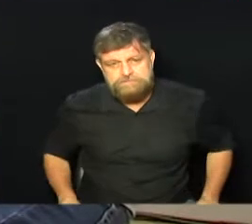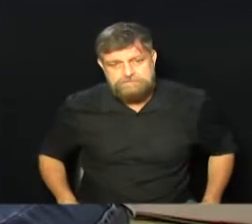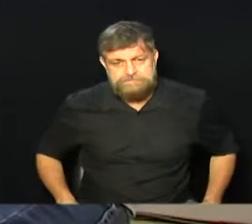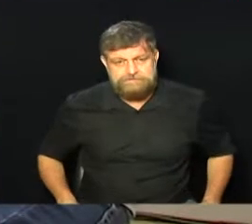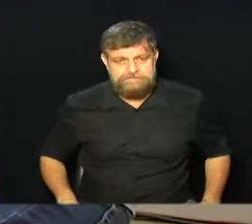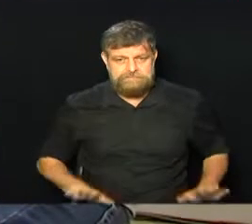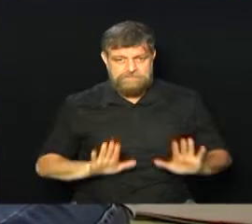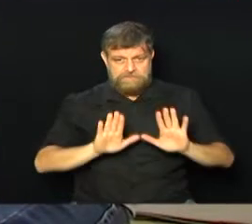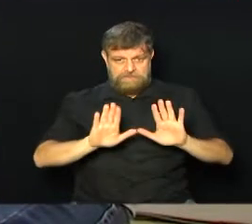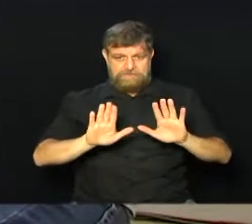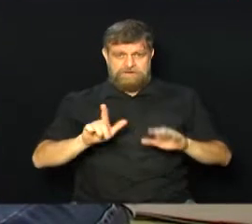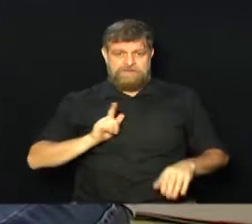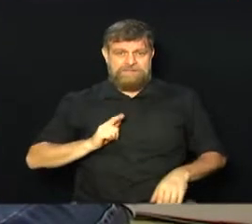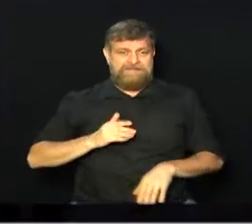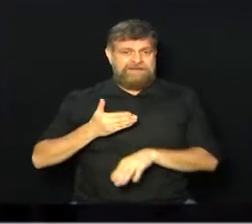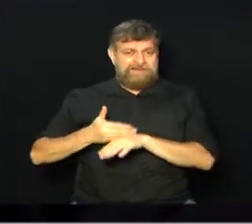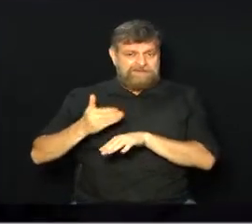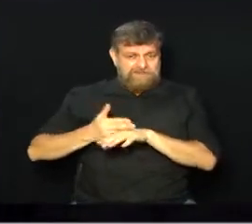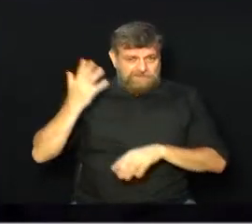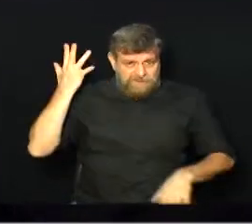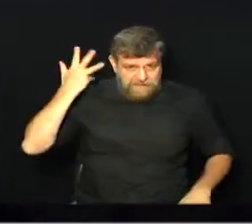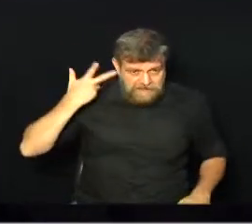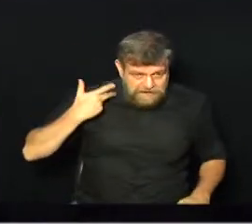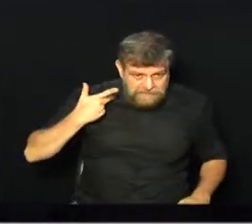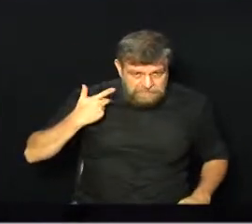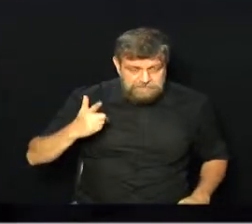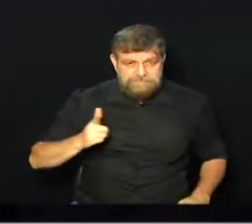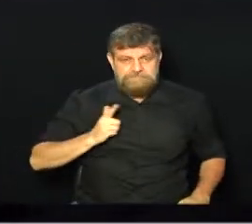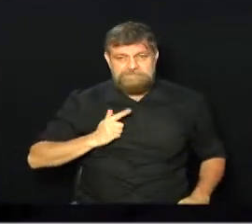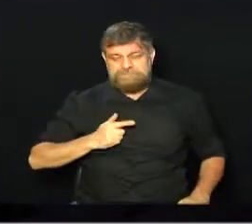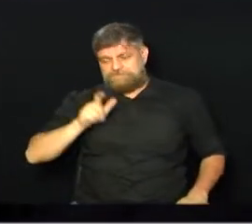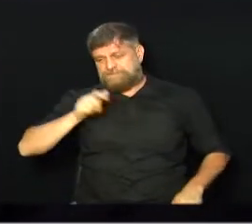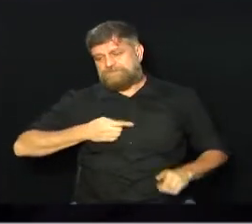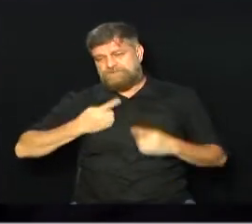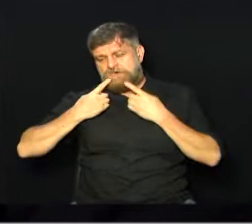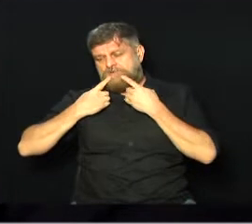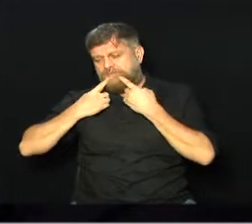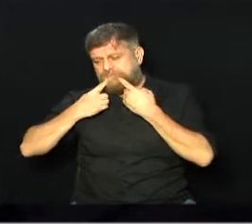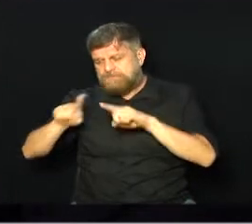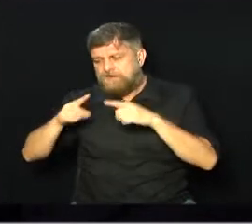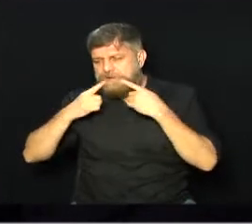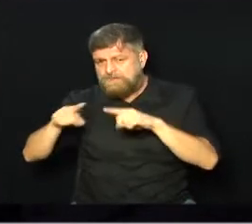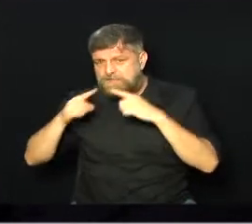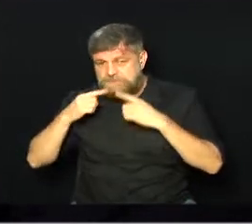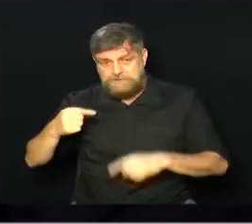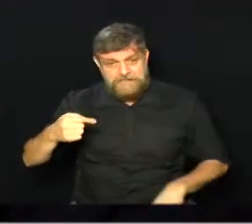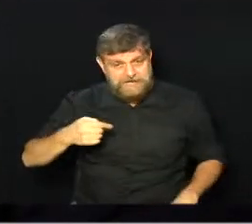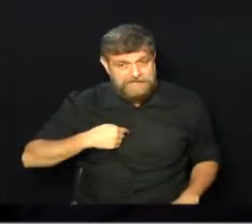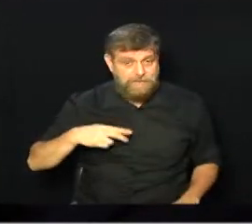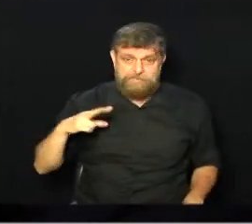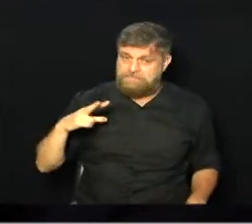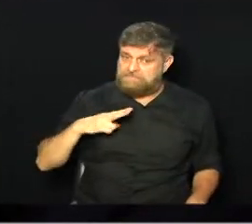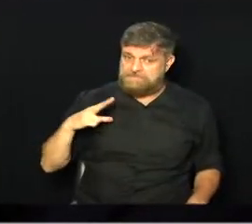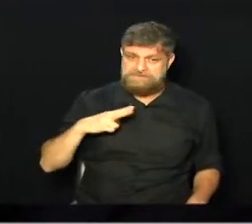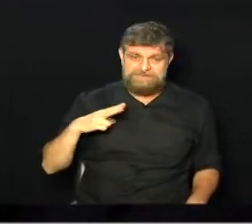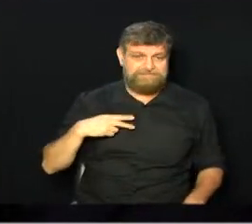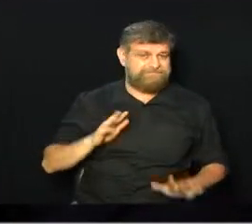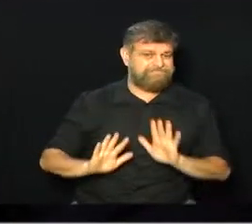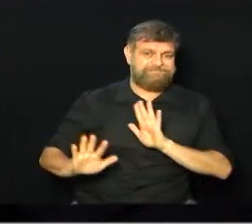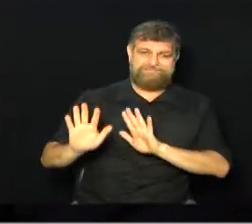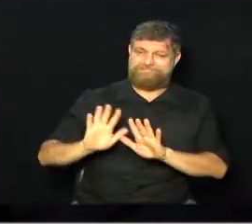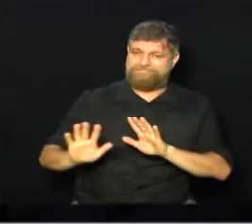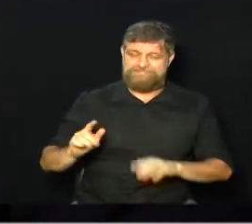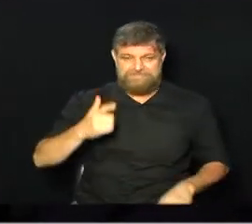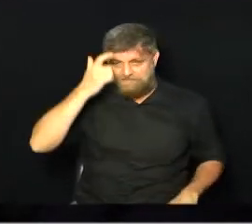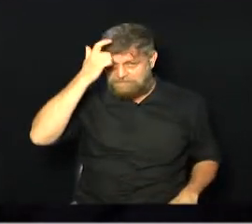Olha, esse é um treinador que muitos criticam, né? Mas eu particularmente não posso